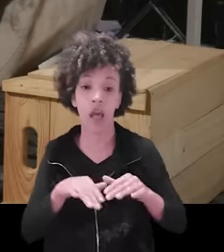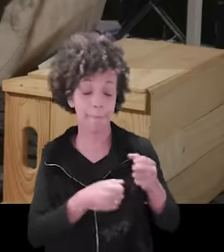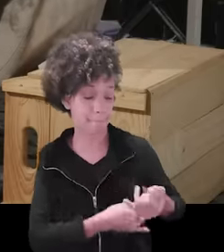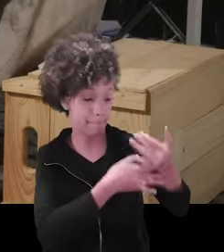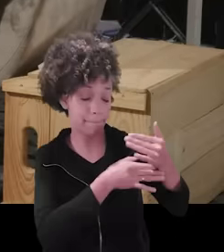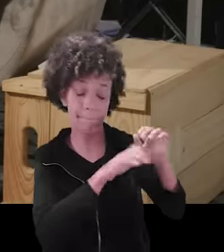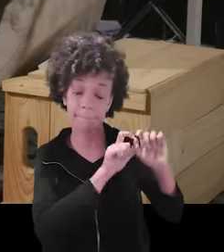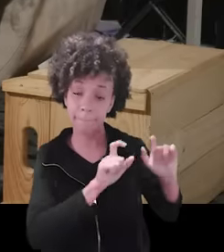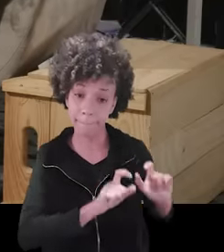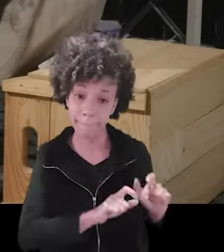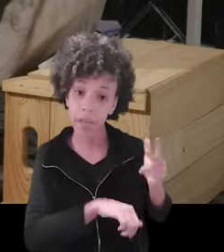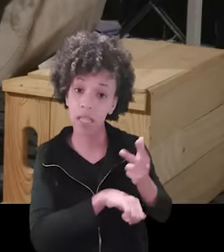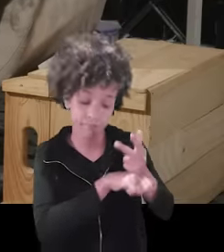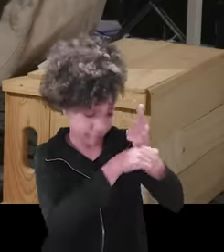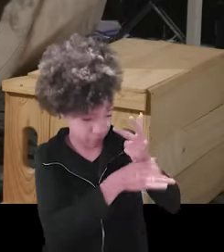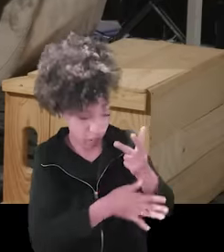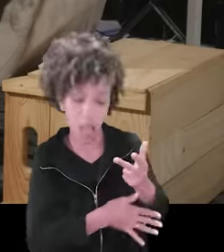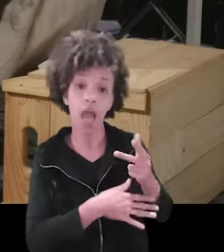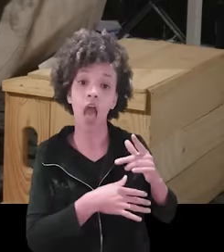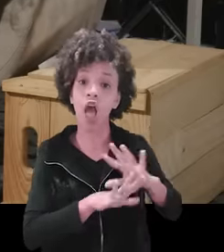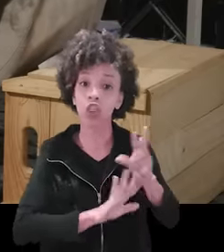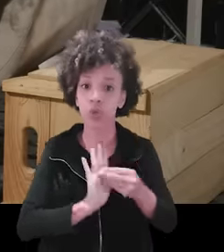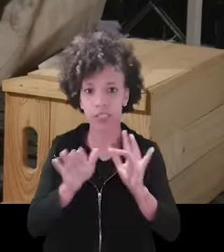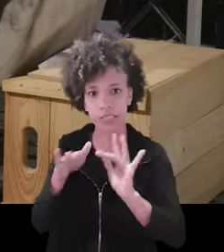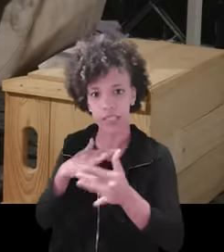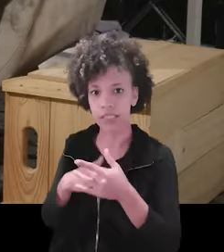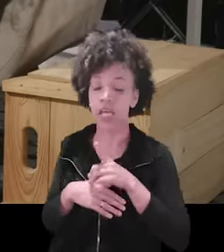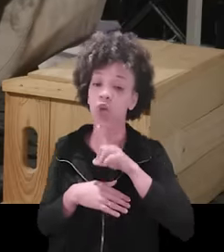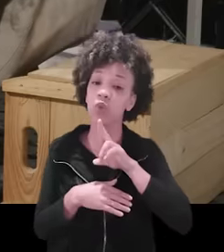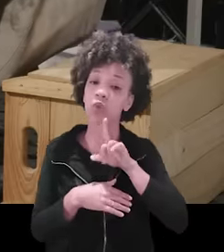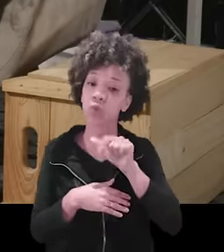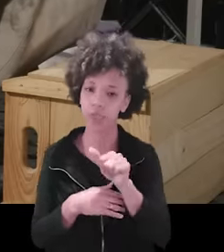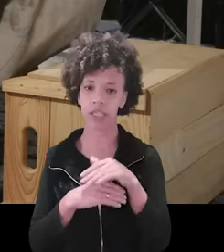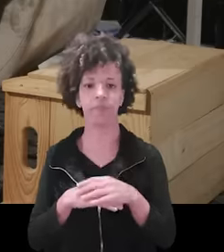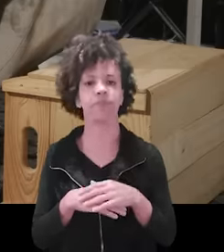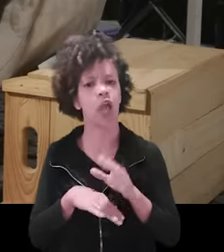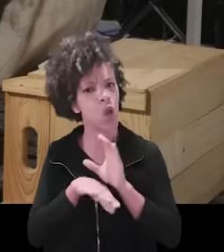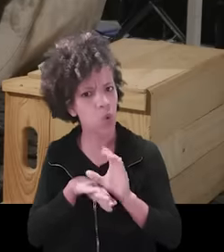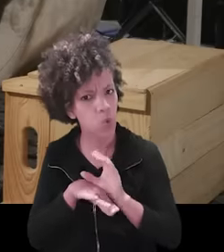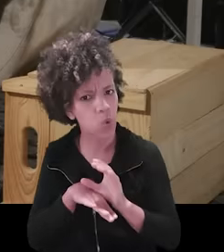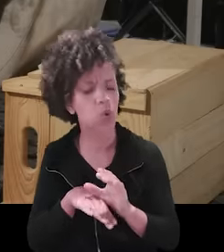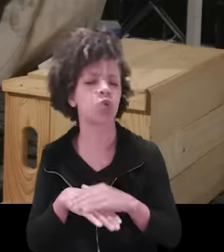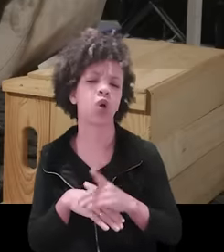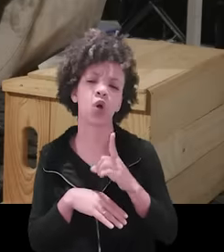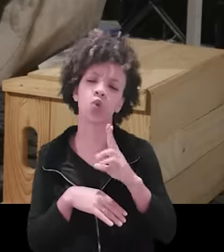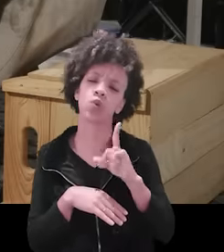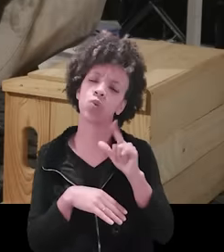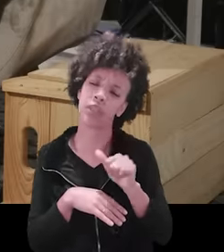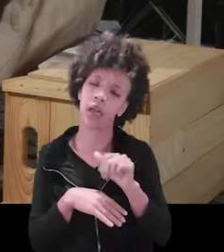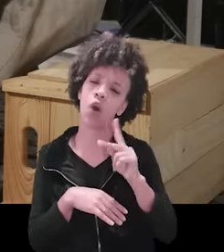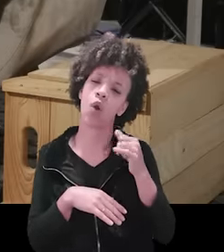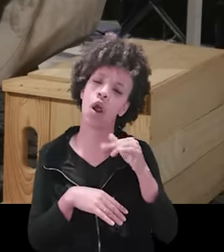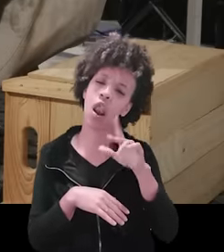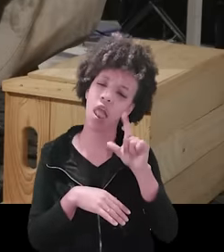aqui ó a na descrição do vídeo tem todas as redes e a Duda a Duda que faz cursos também do do